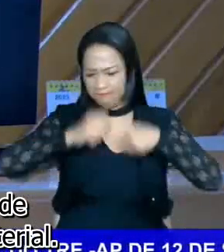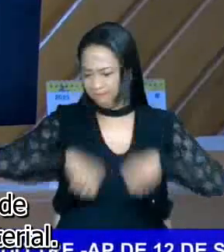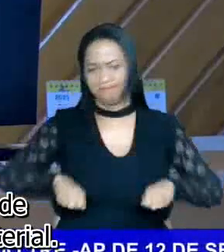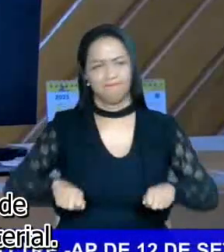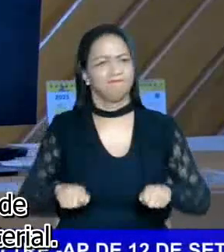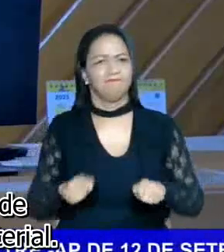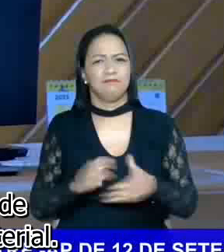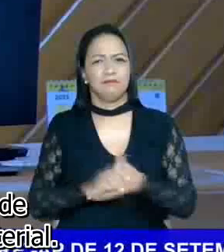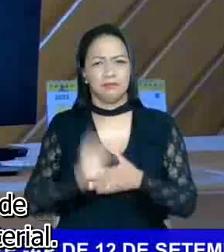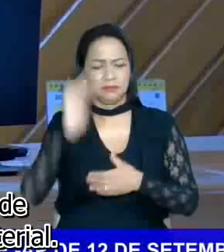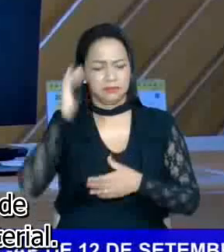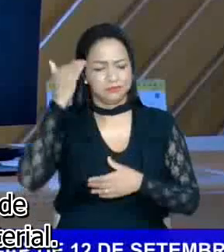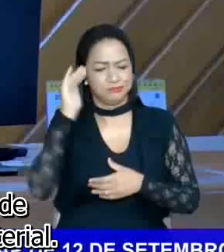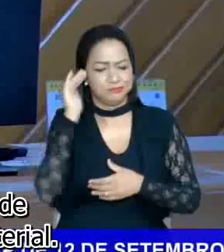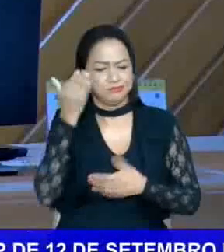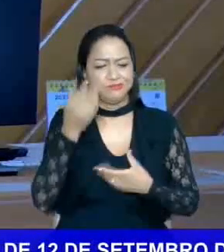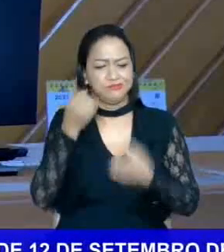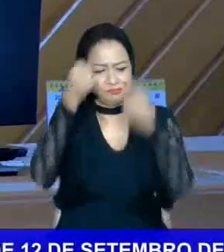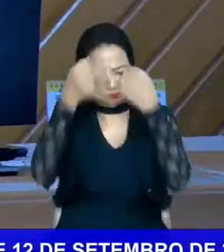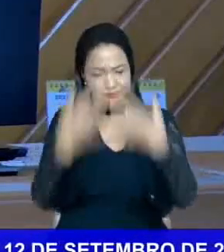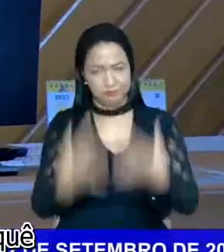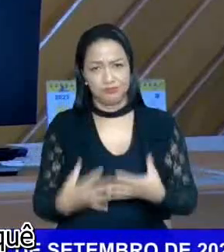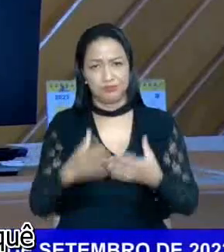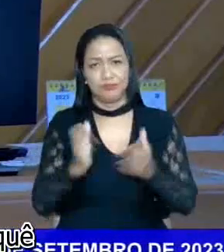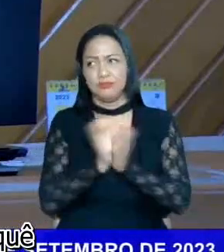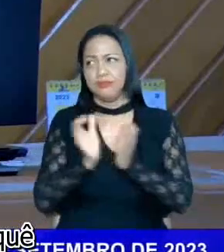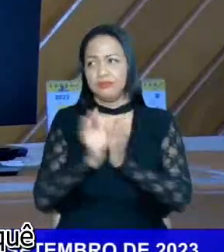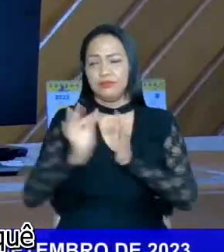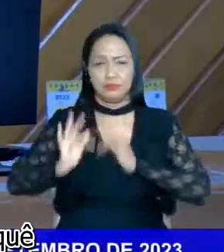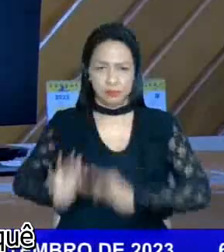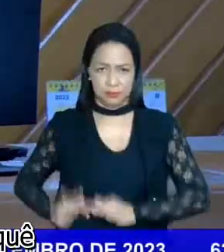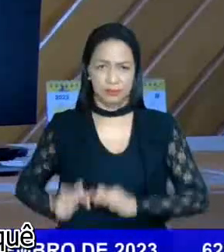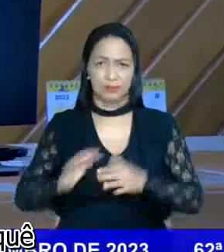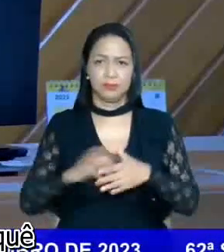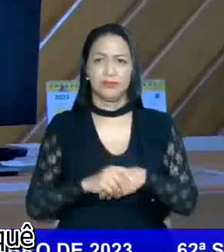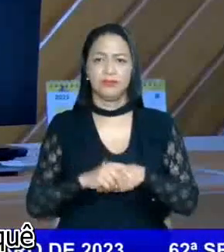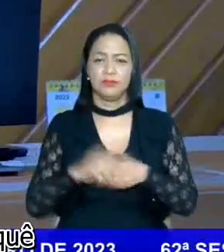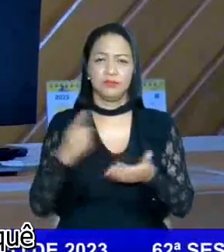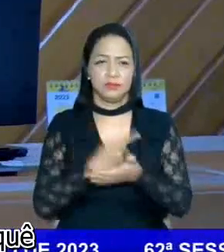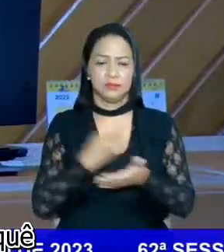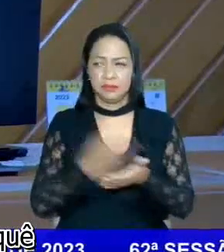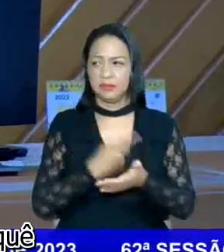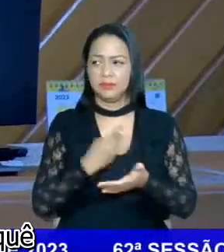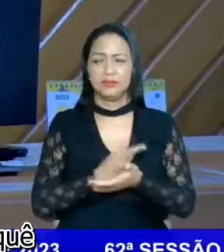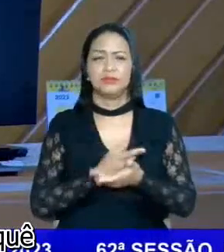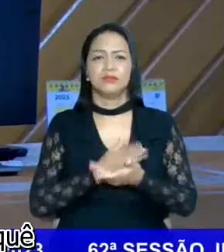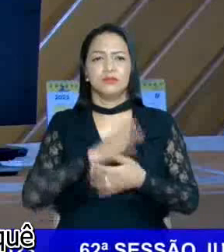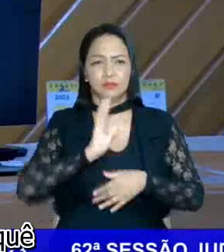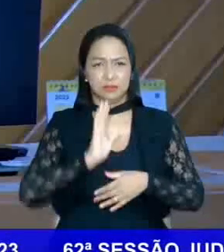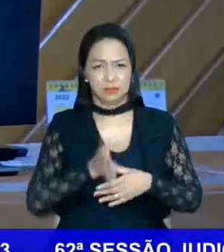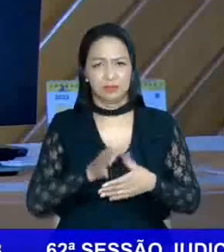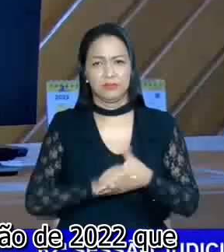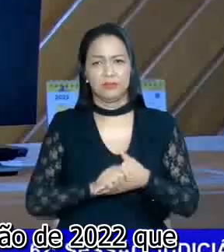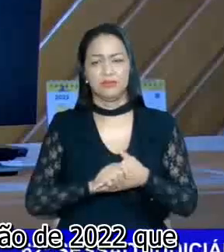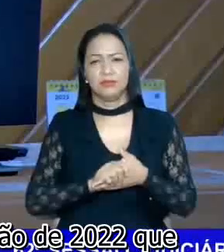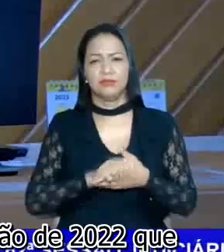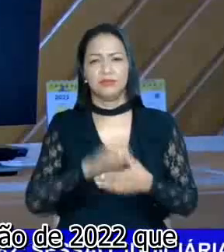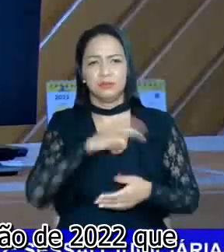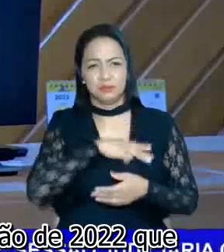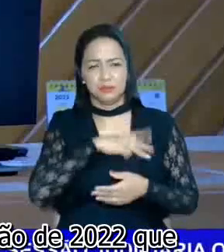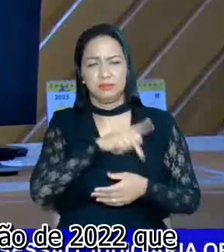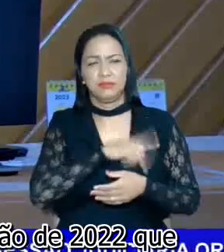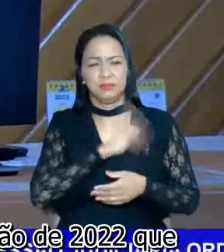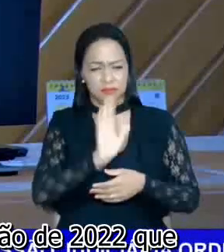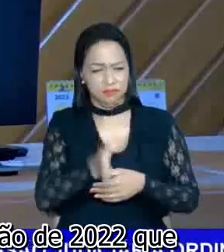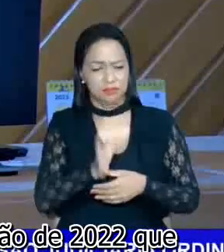modificar o entendimento desse órgão ministerial. Bom, as irregularidades identificadas pelo parquet são as